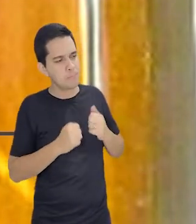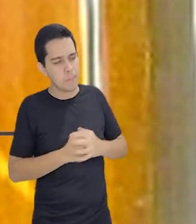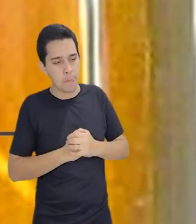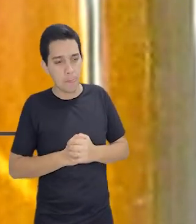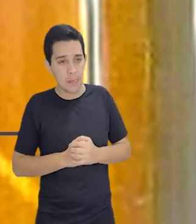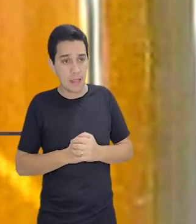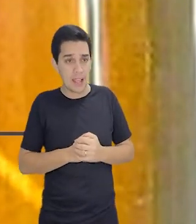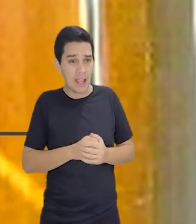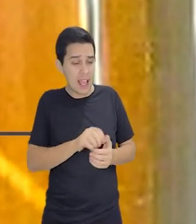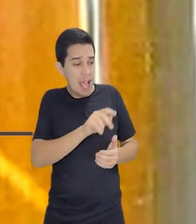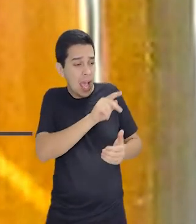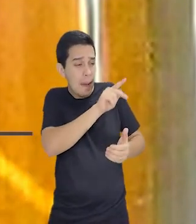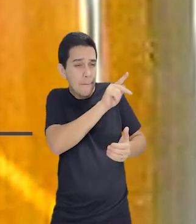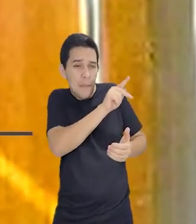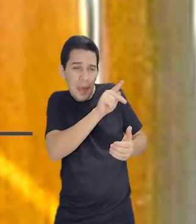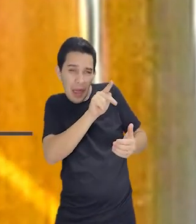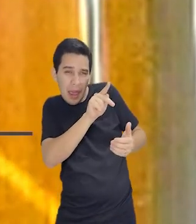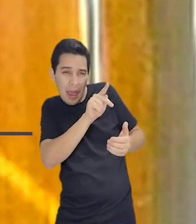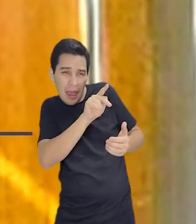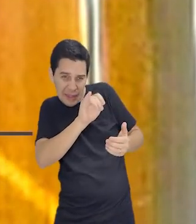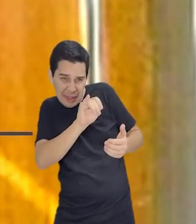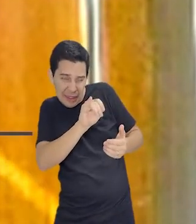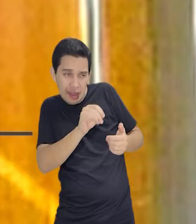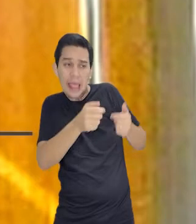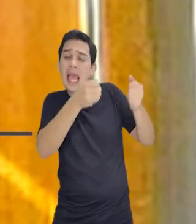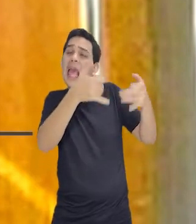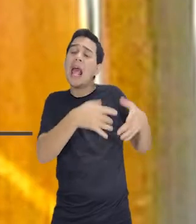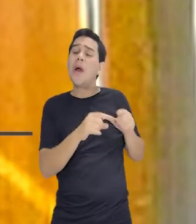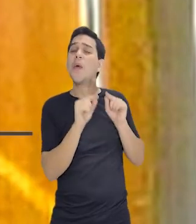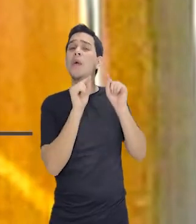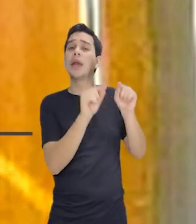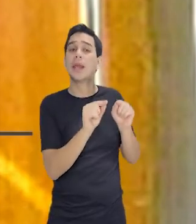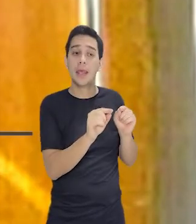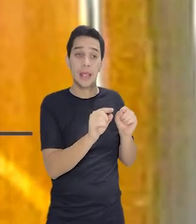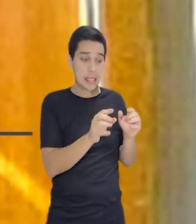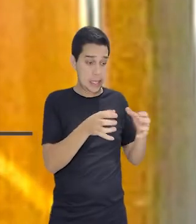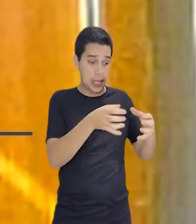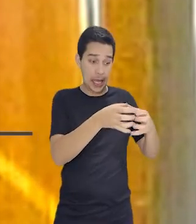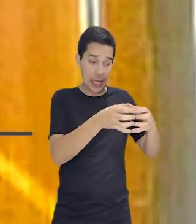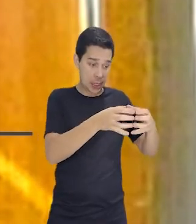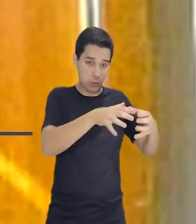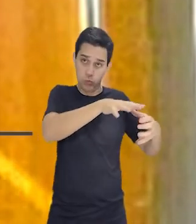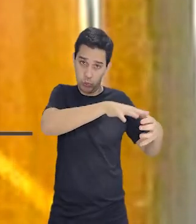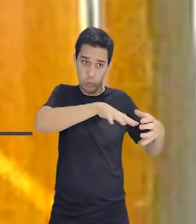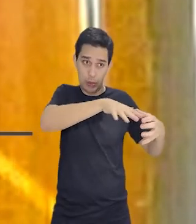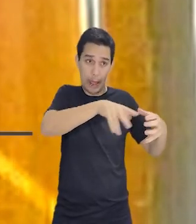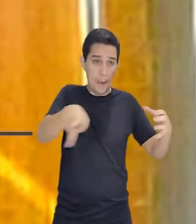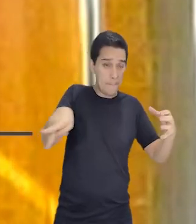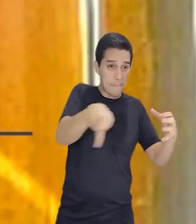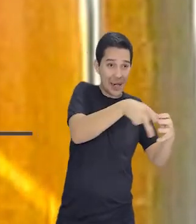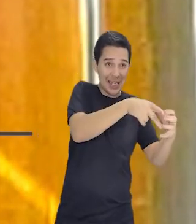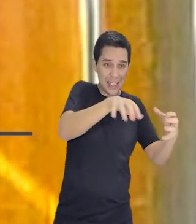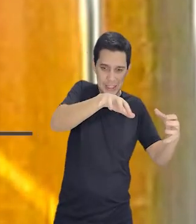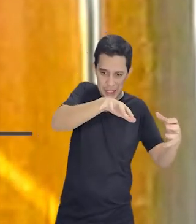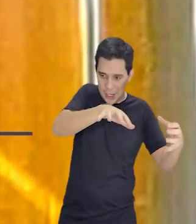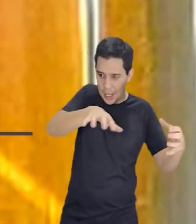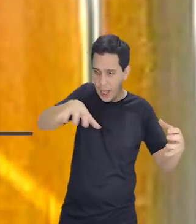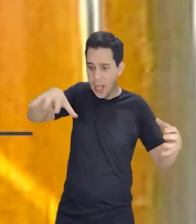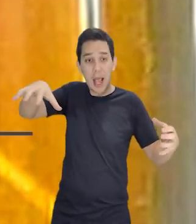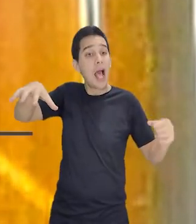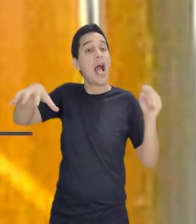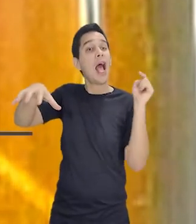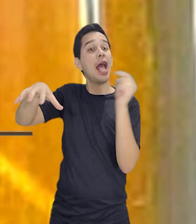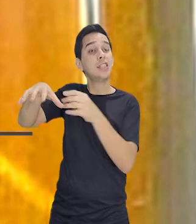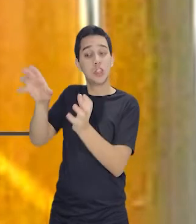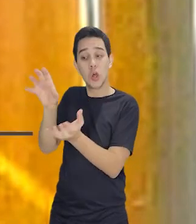de Planejamento e Políticas Institucionais, né, é um órgão da administração superior do Ministério Público do Estado do Rio de Janeiro que